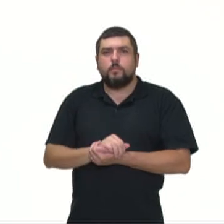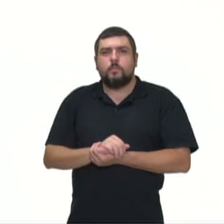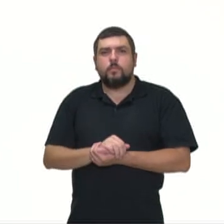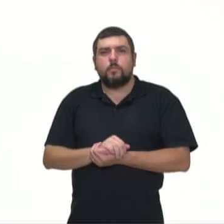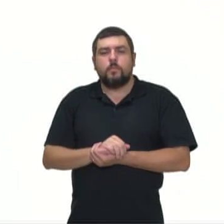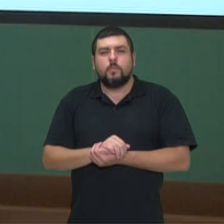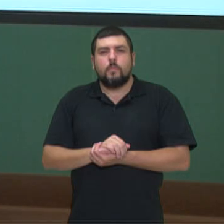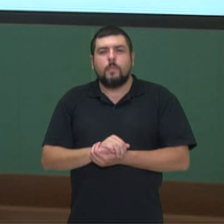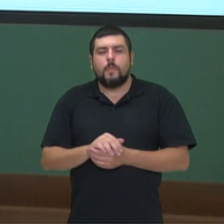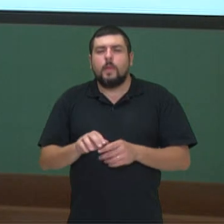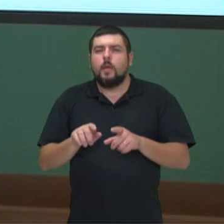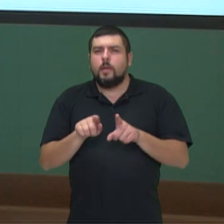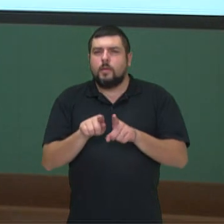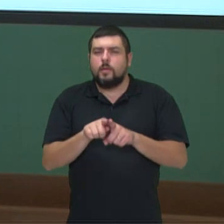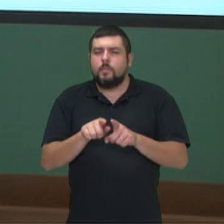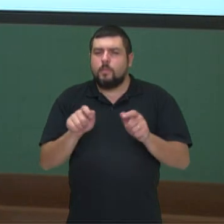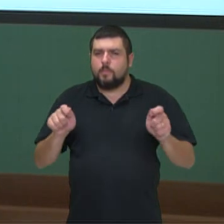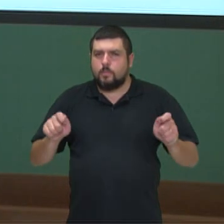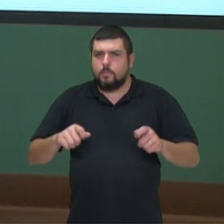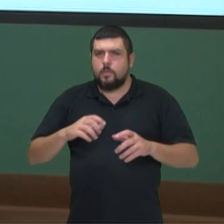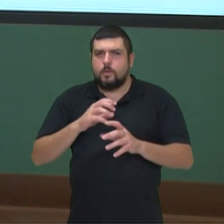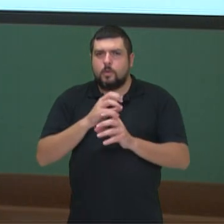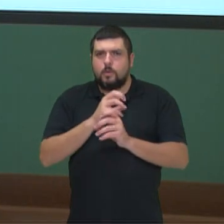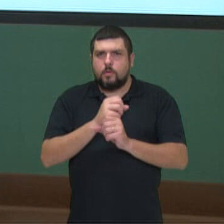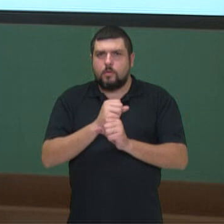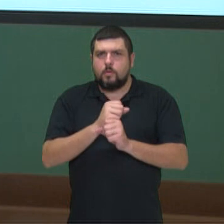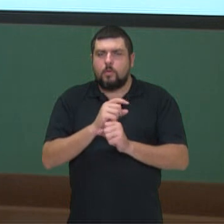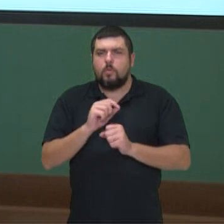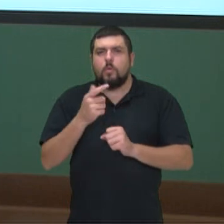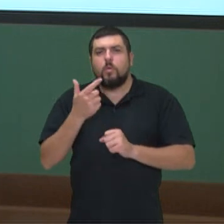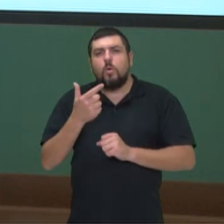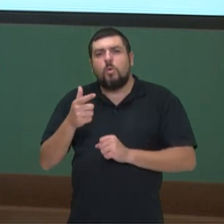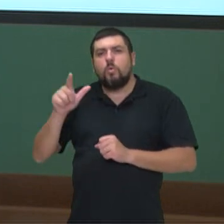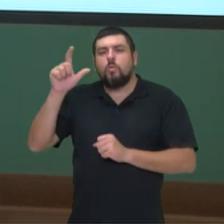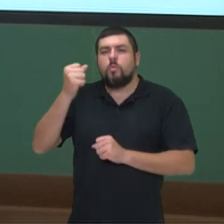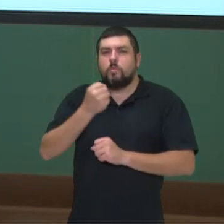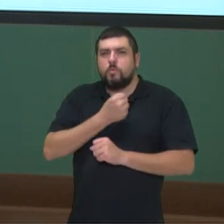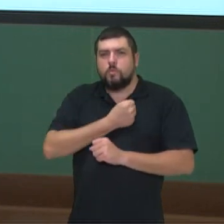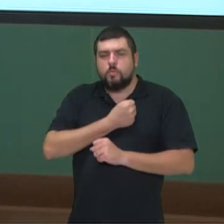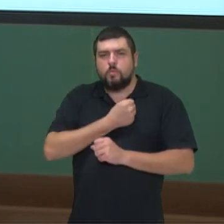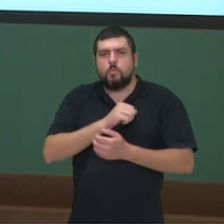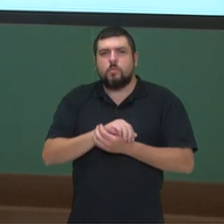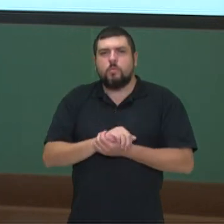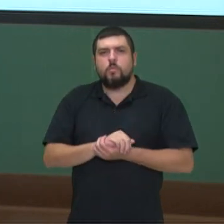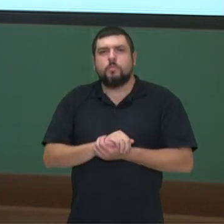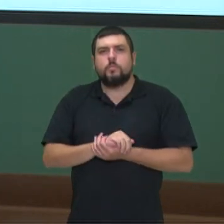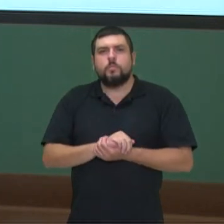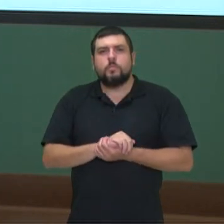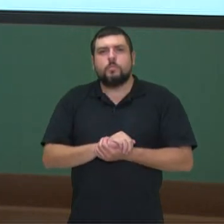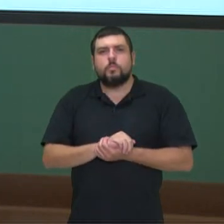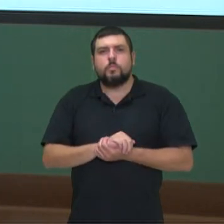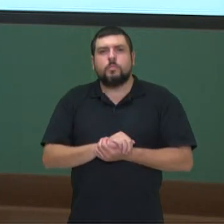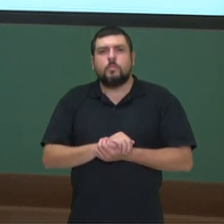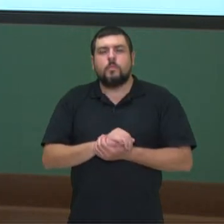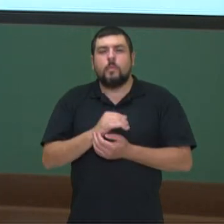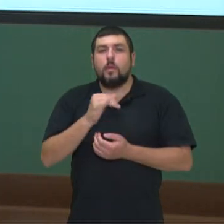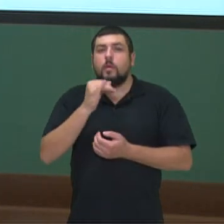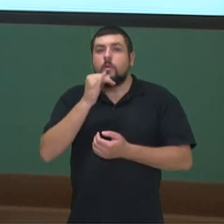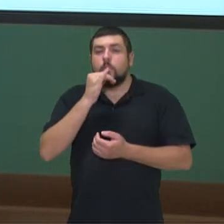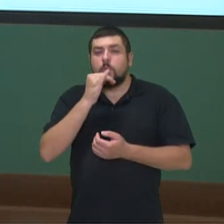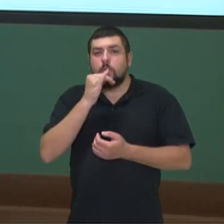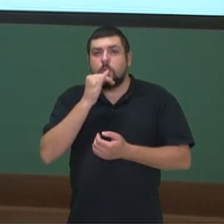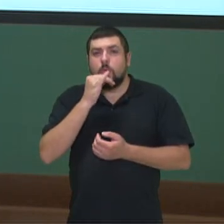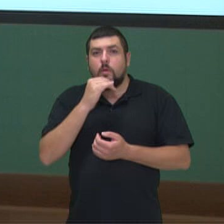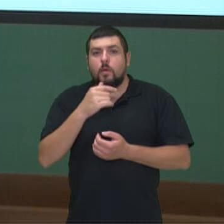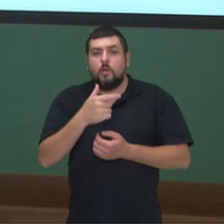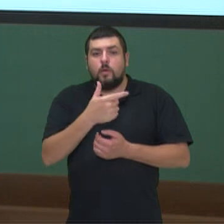também calcular esse mesmo exemplo com outros números perfeitos, quadrados perfeitos. Por exemplo,